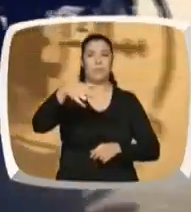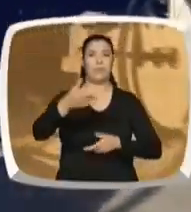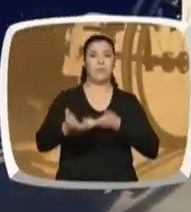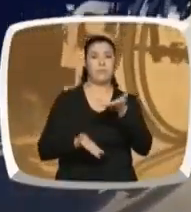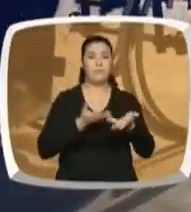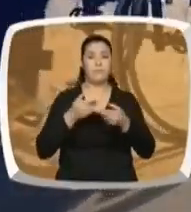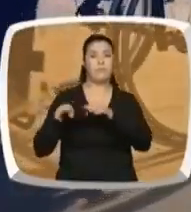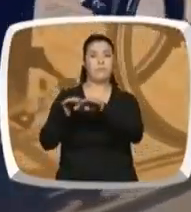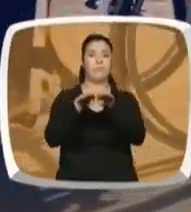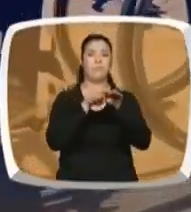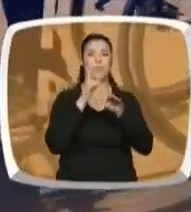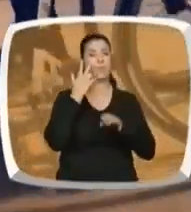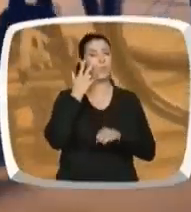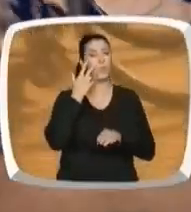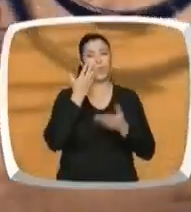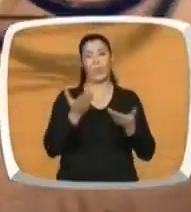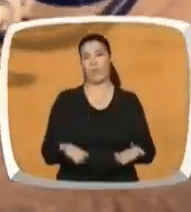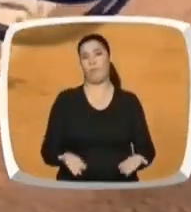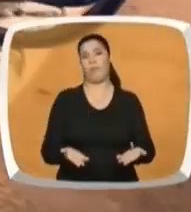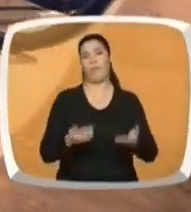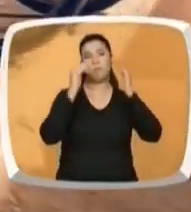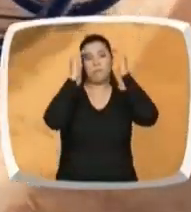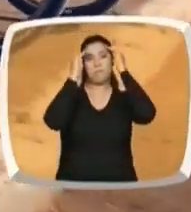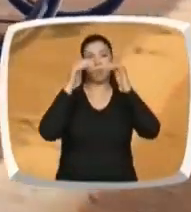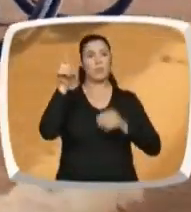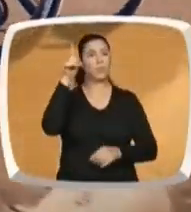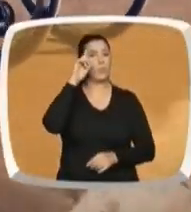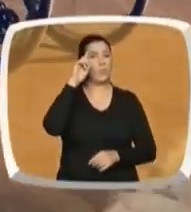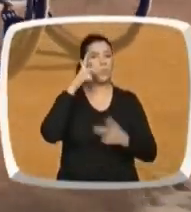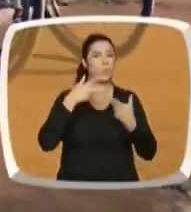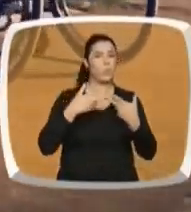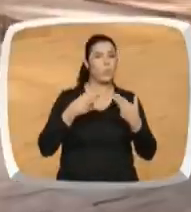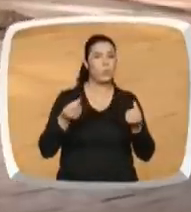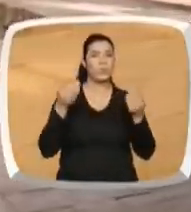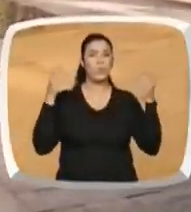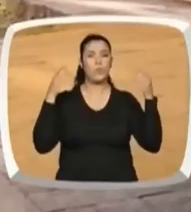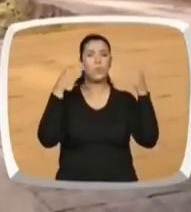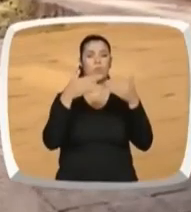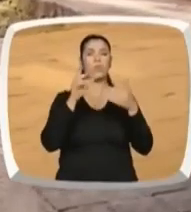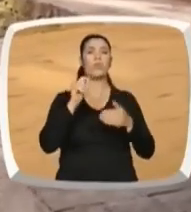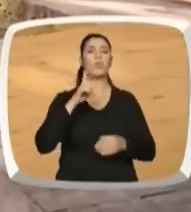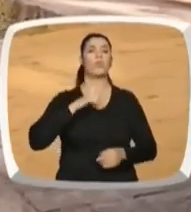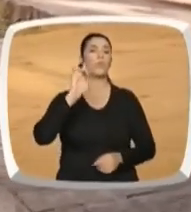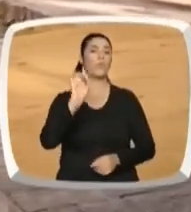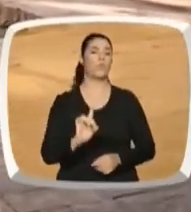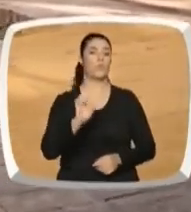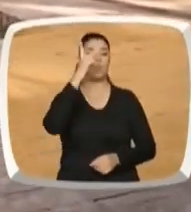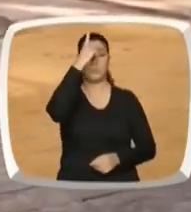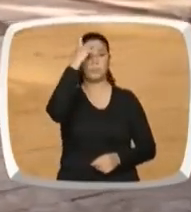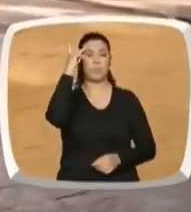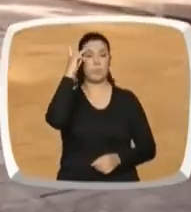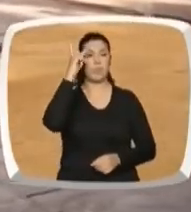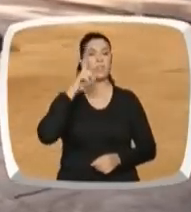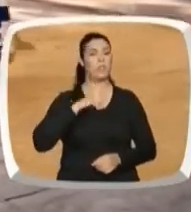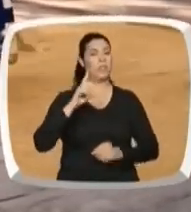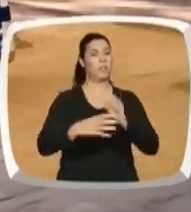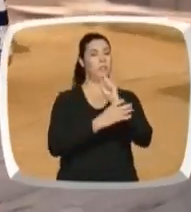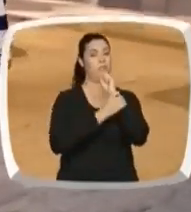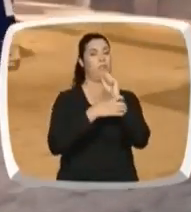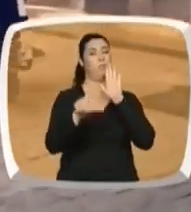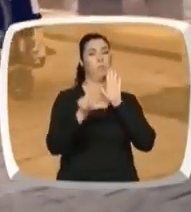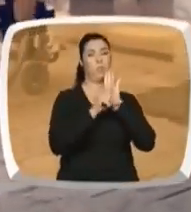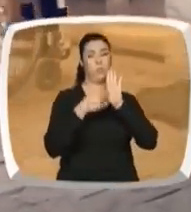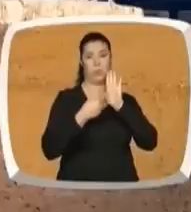É tratar com mais normalidade essas coisas do dia a dia e focar um pouco mais nos direitos que já